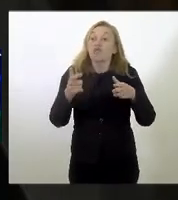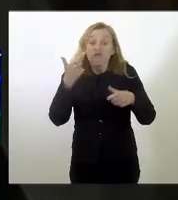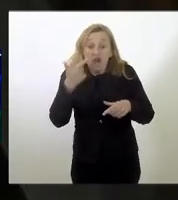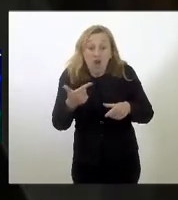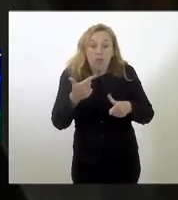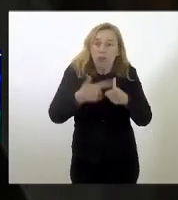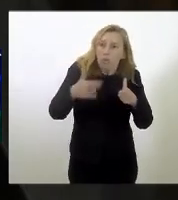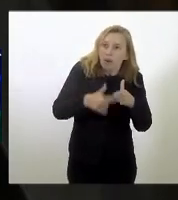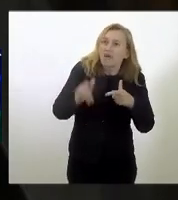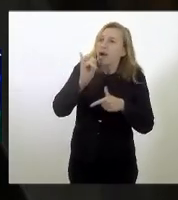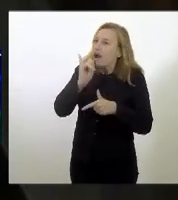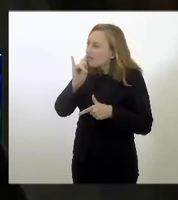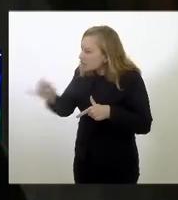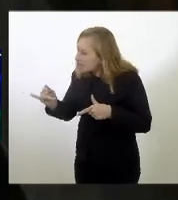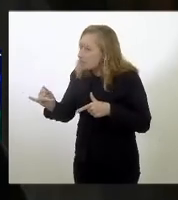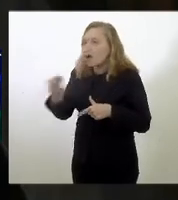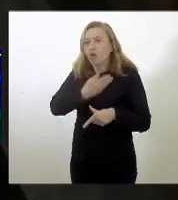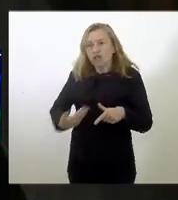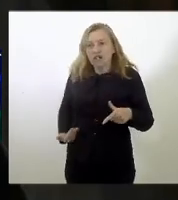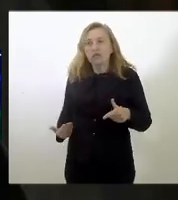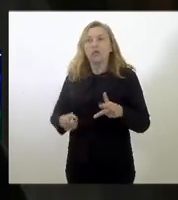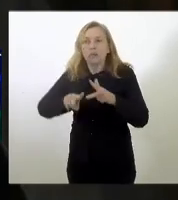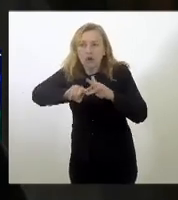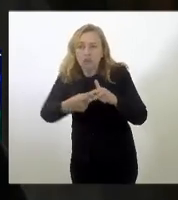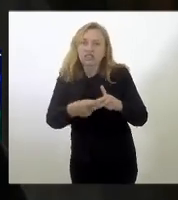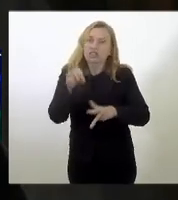cabeça. Ele, pelo contrário, tem que me agradecer.